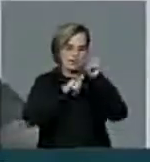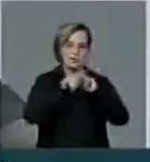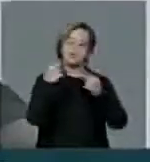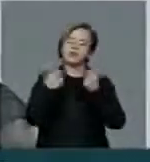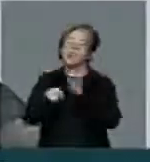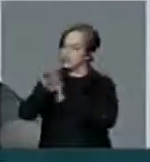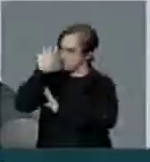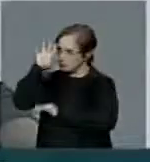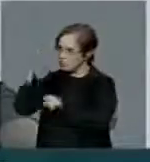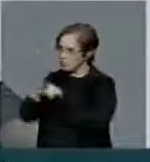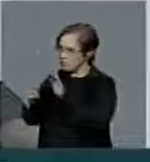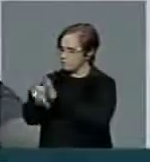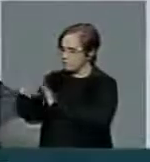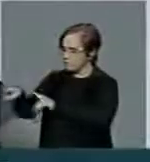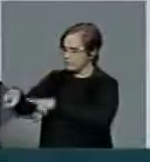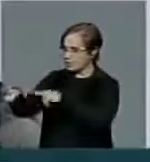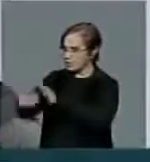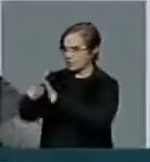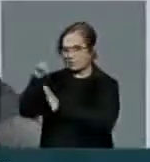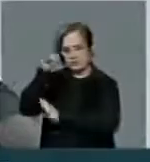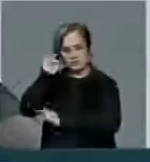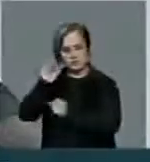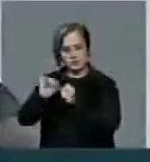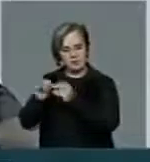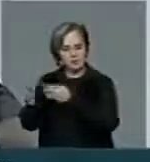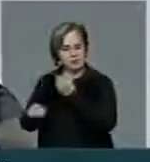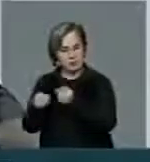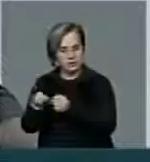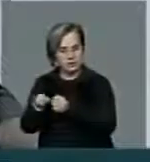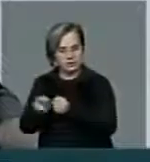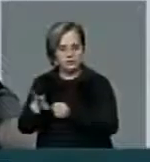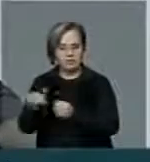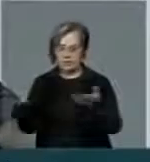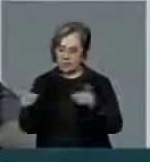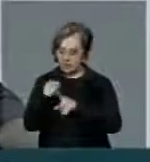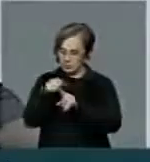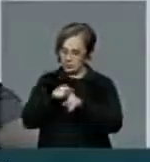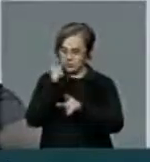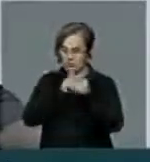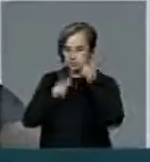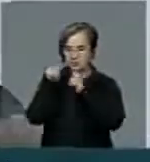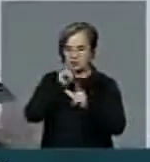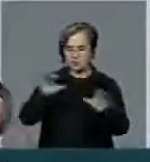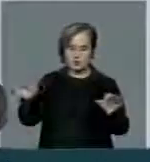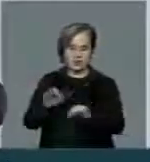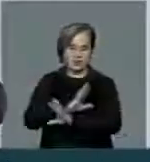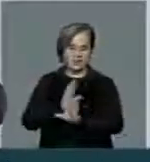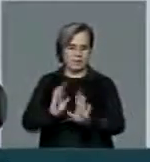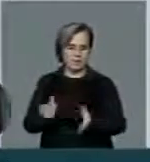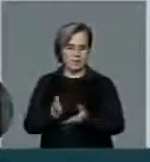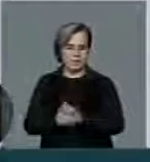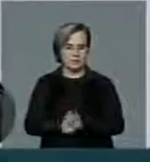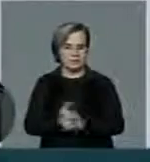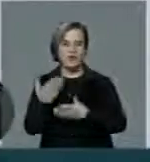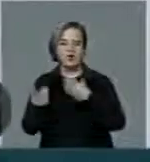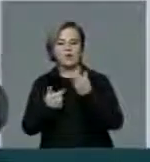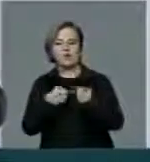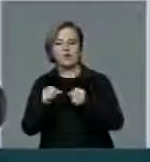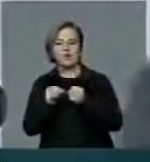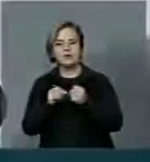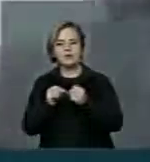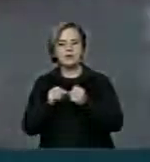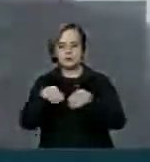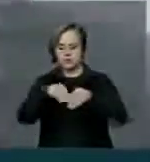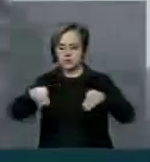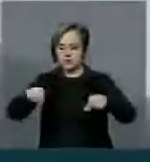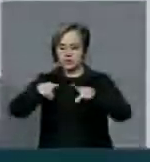para isso. Tá? Vai ficar resolvido agora esse mês. Tá bom? Como é que eu faço a questão dos